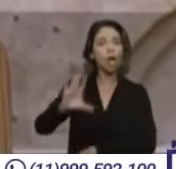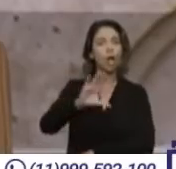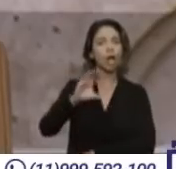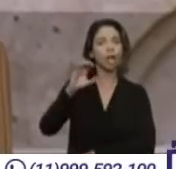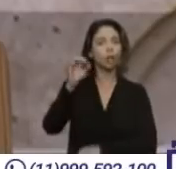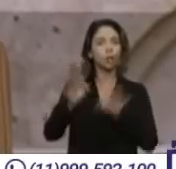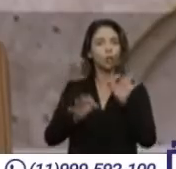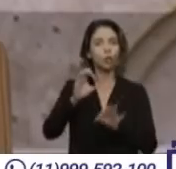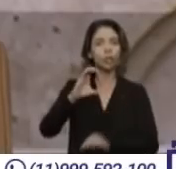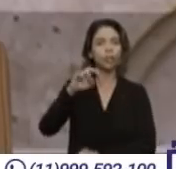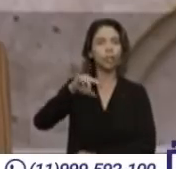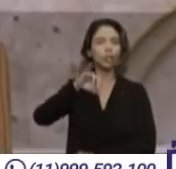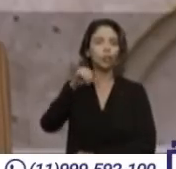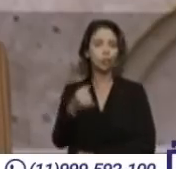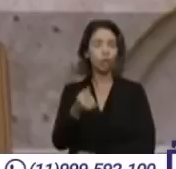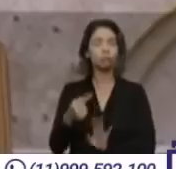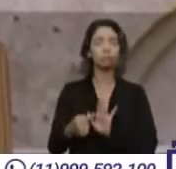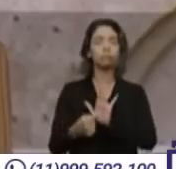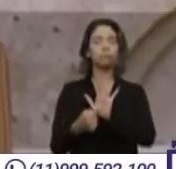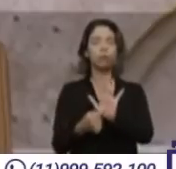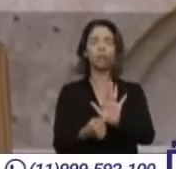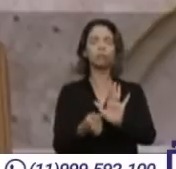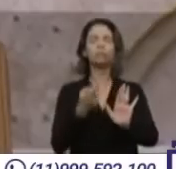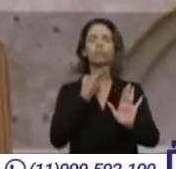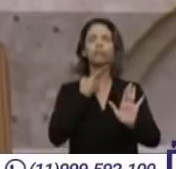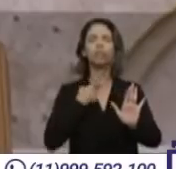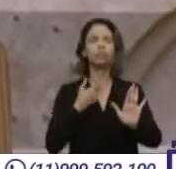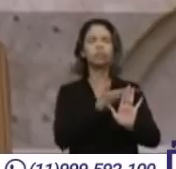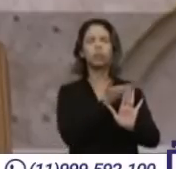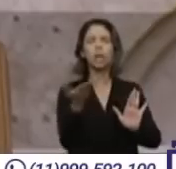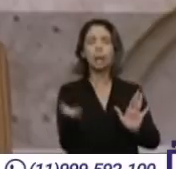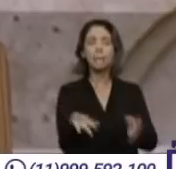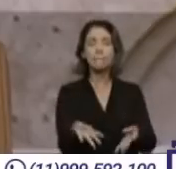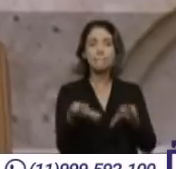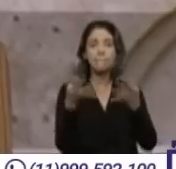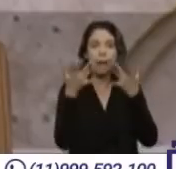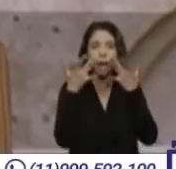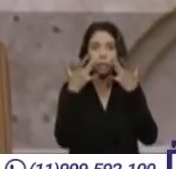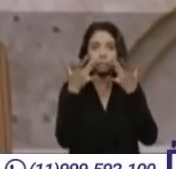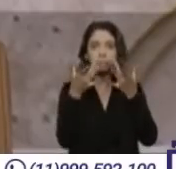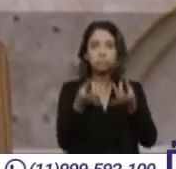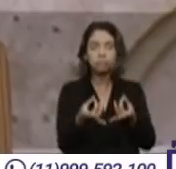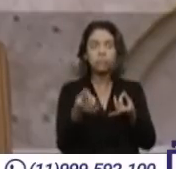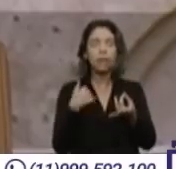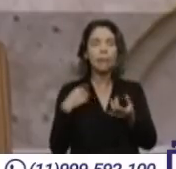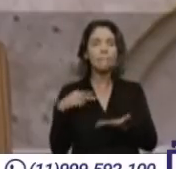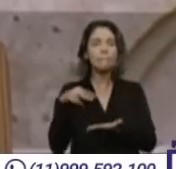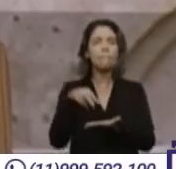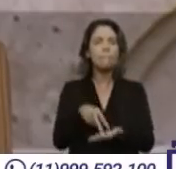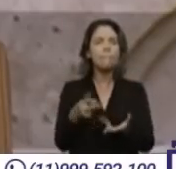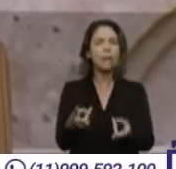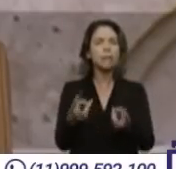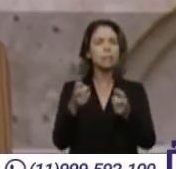Justiça, expressando o desejo de que todos vissem na solenidade uma